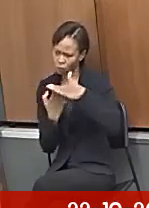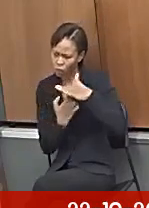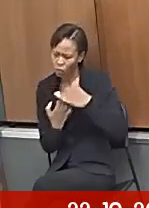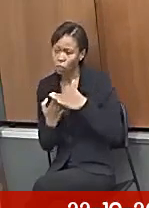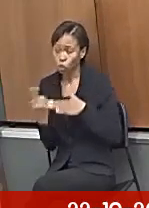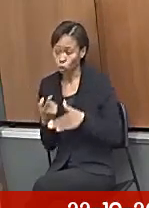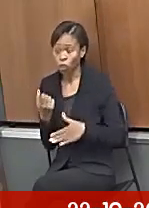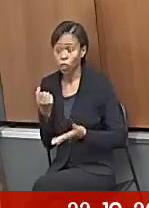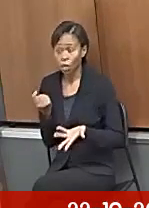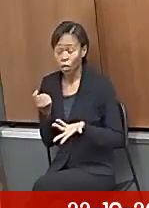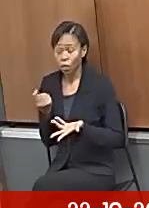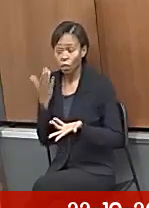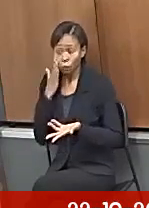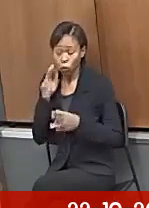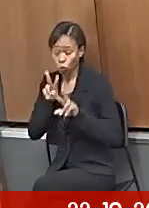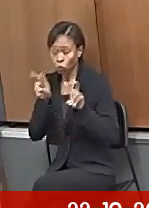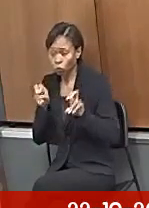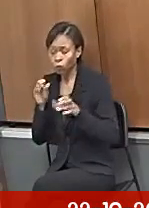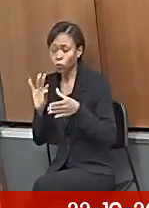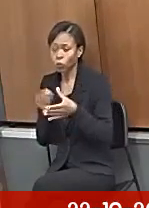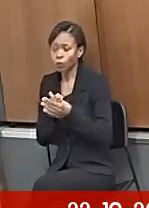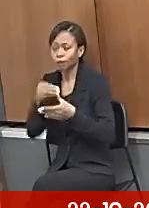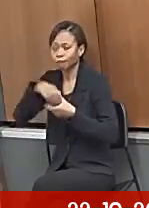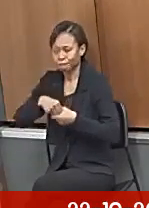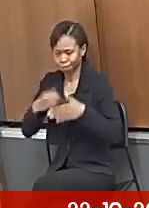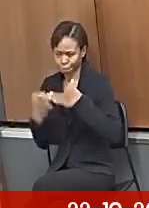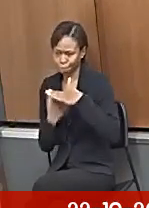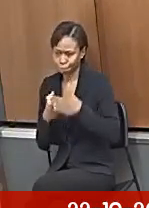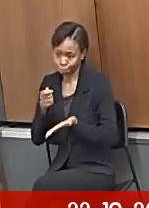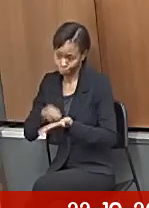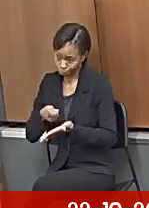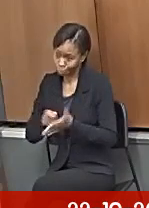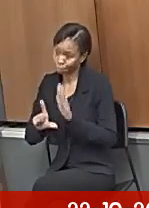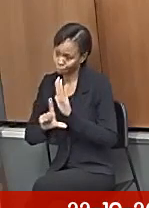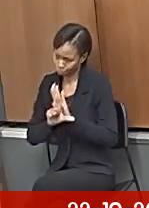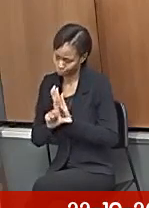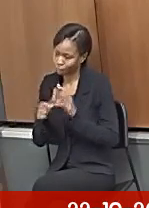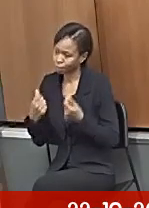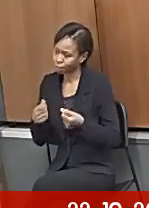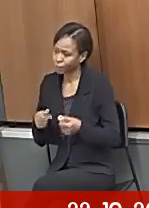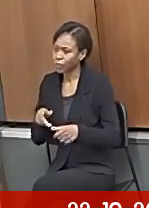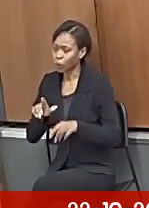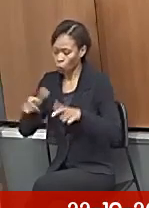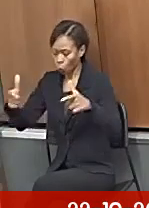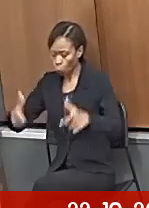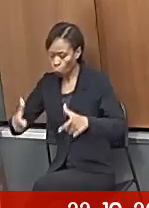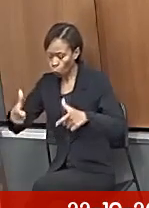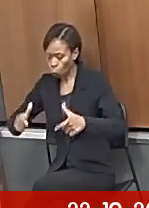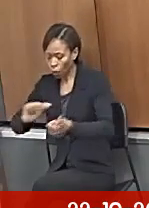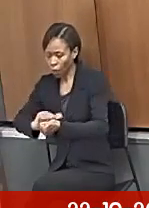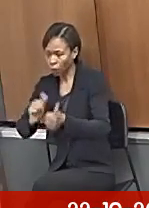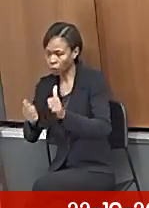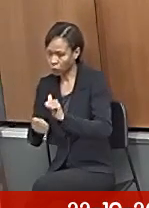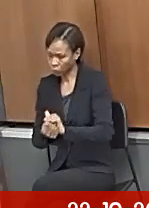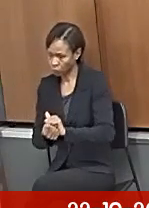por lei, é obrigatório. A gente sempre diz, tem que adaptar o local, o ambiente, a pessoa, a criança, e não